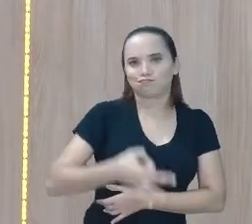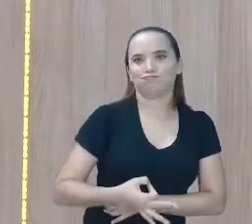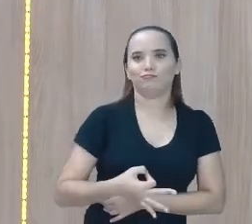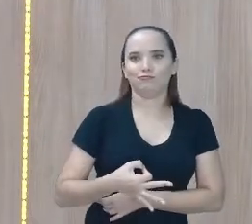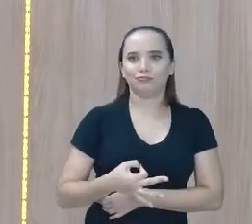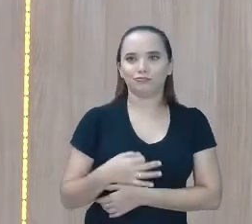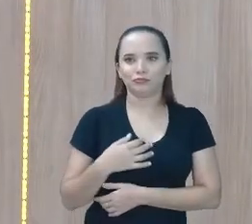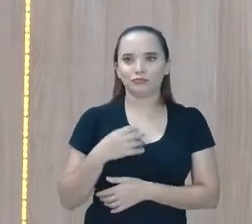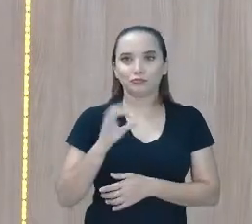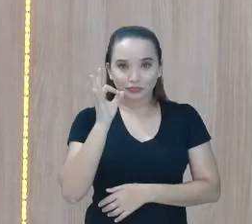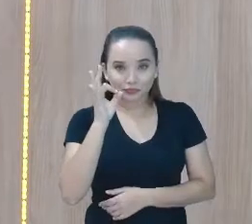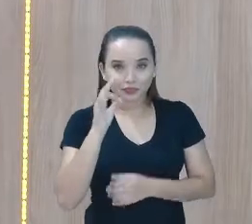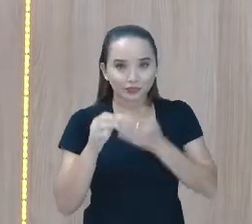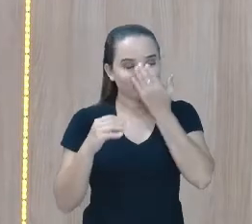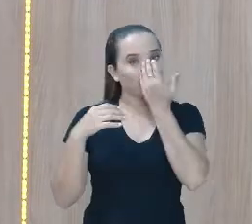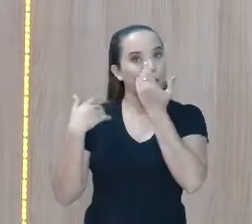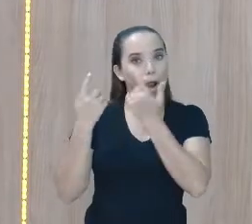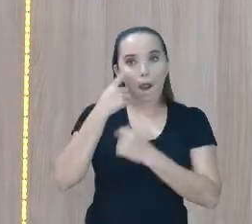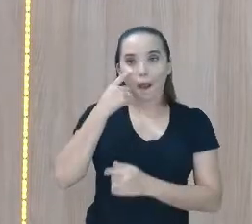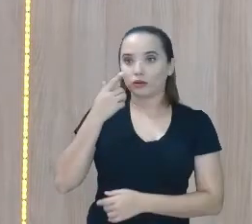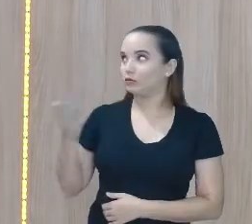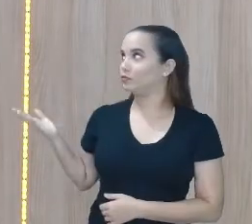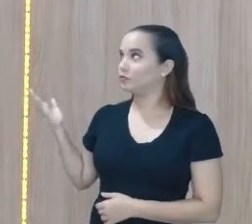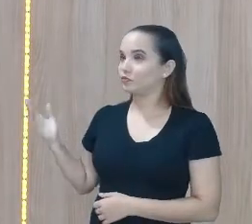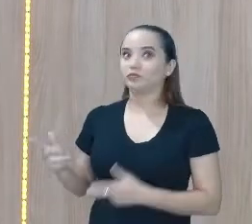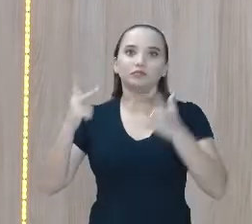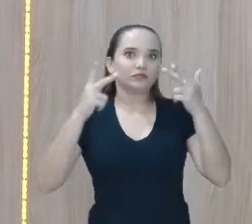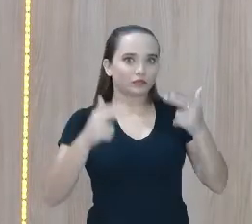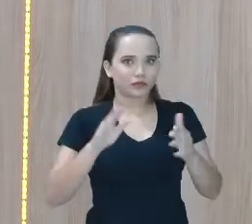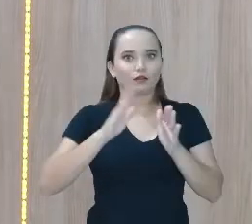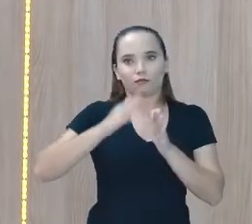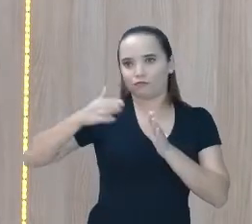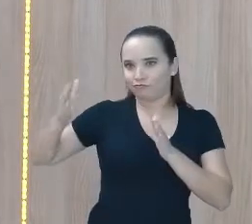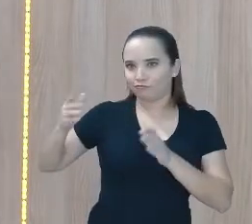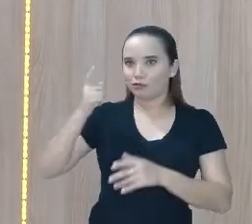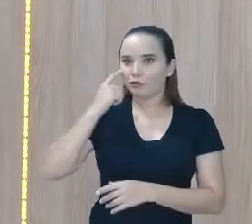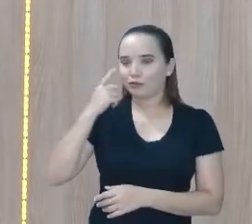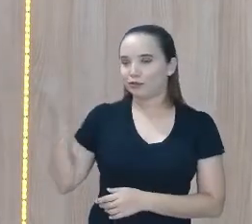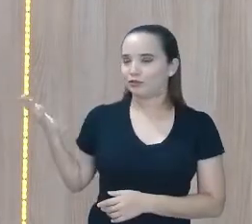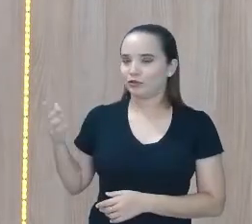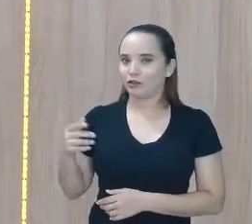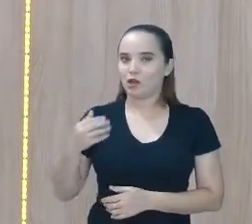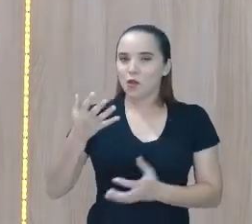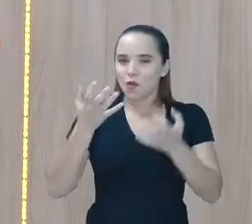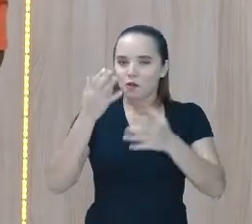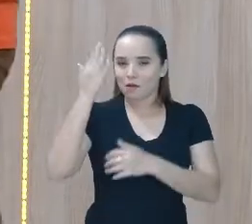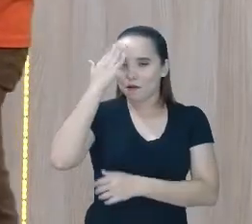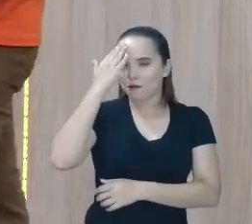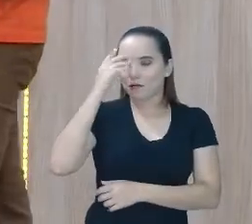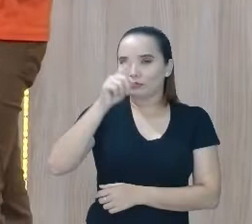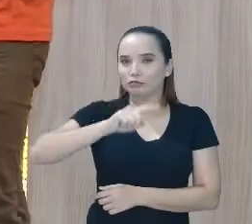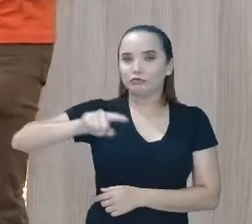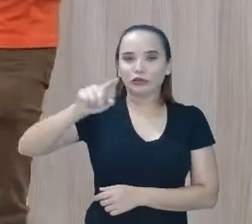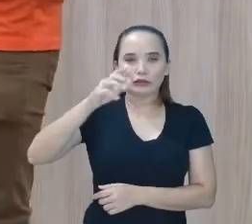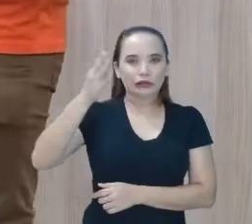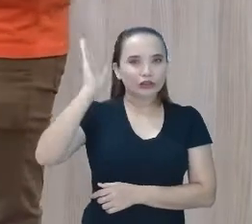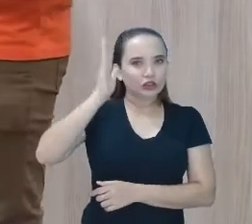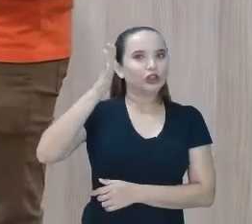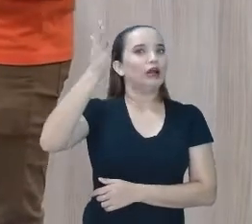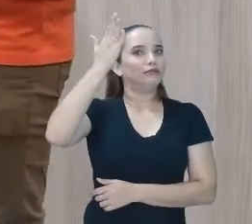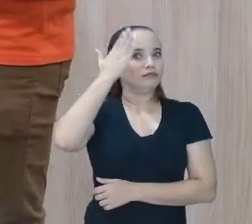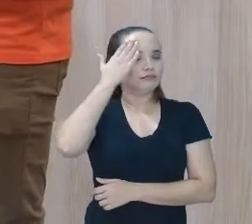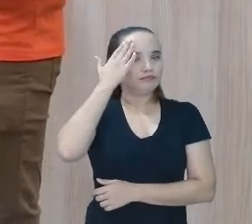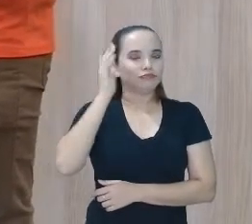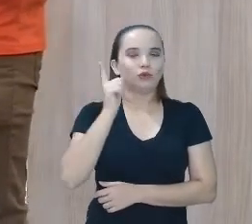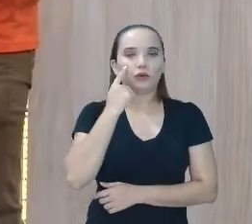certo? Essa mesma ideia aqui, ó, da multiplicação, tá? Então, deixa eu ver se vocês pegaram aí o fio da meada. Veja, eu